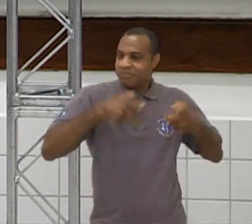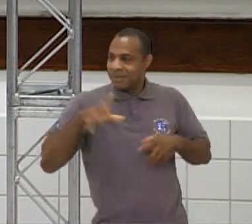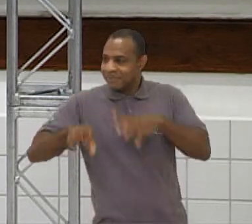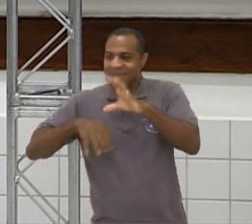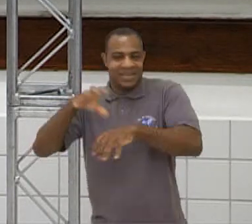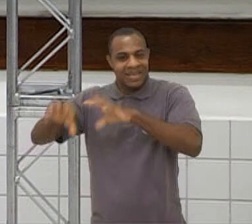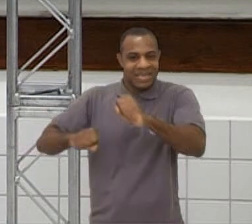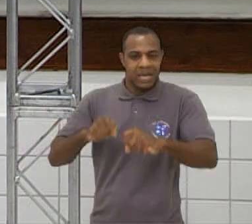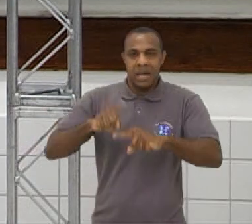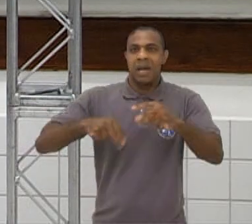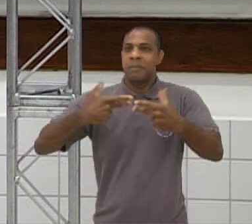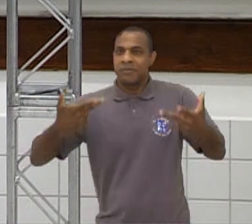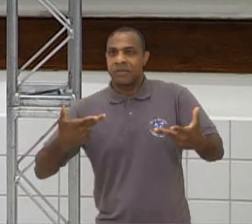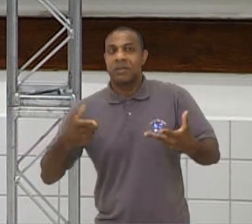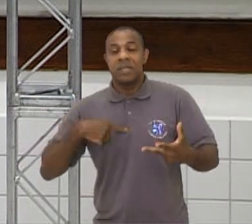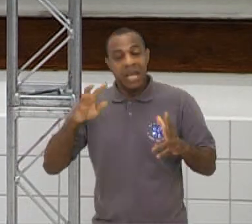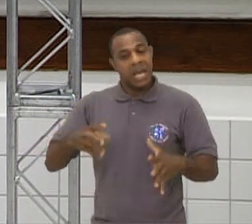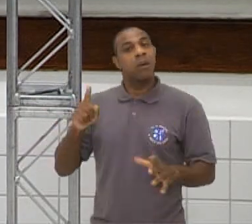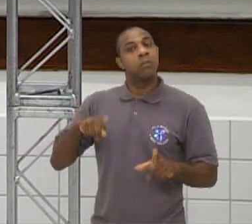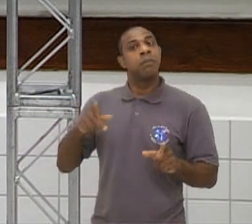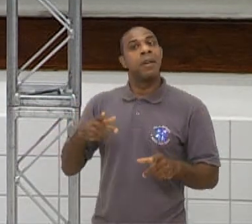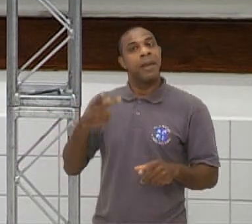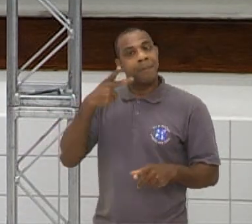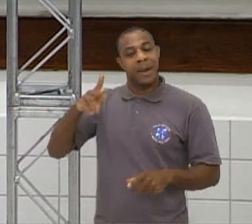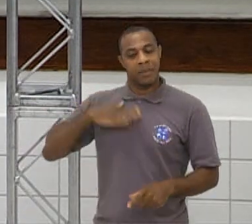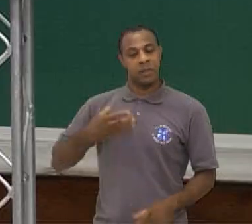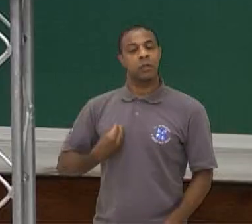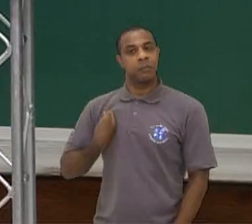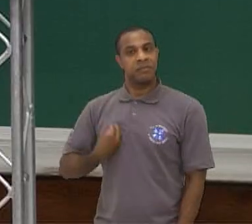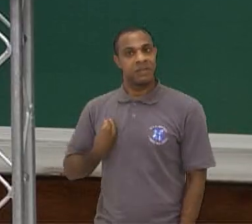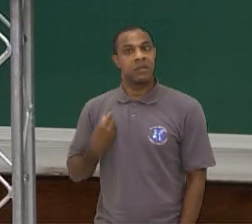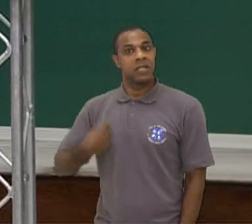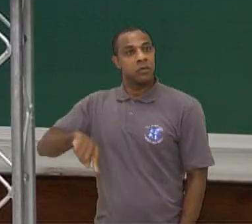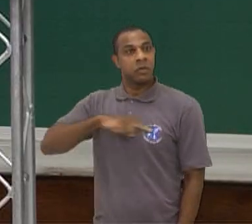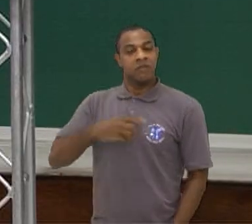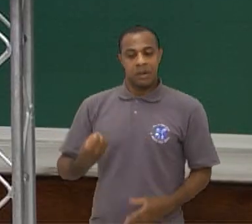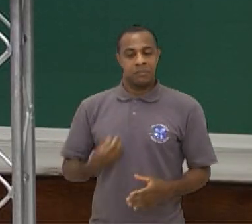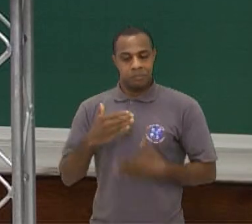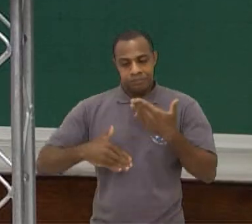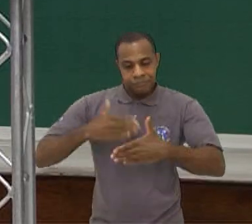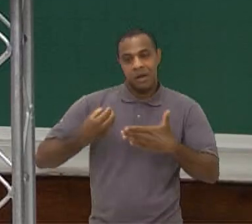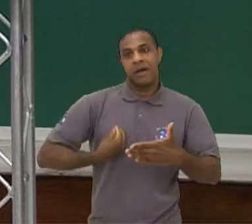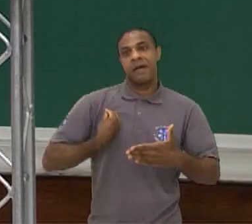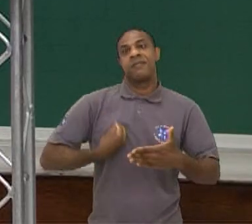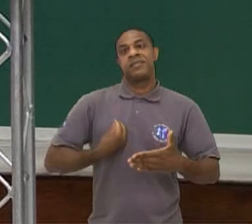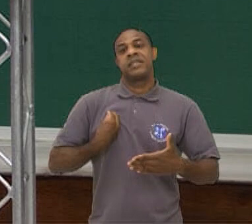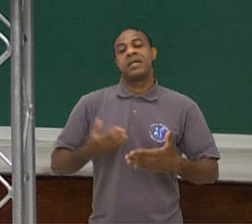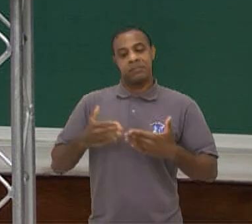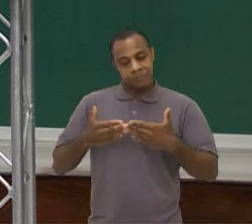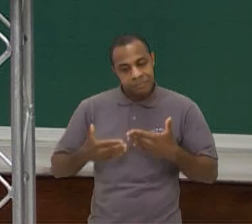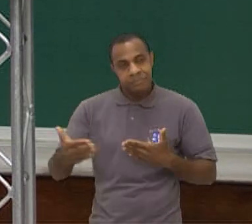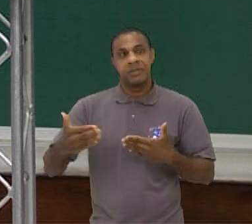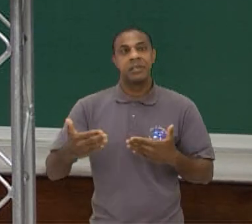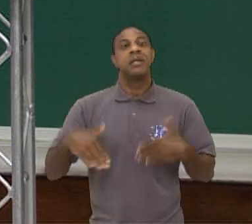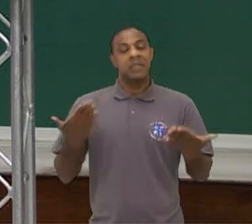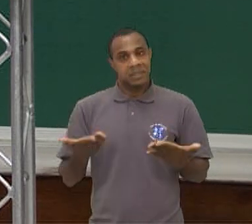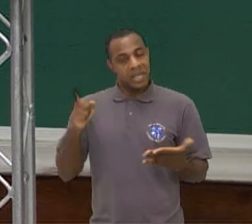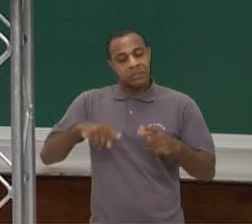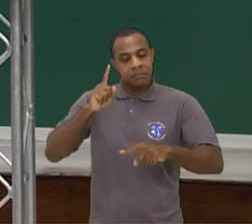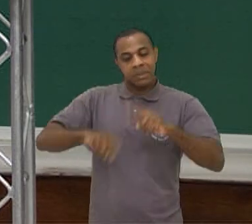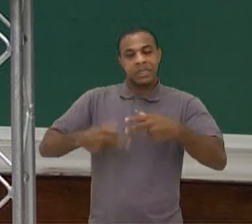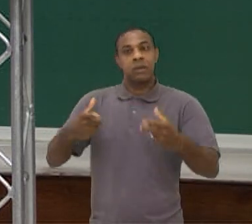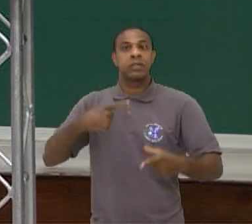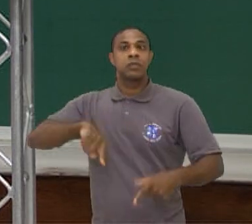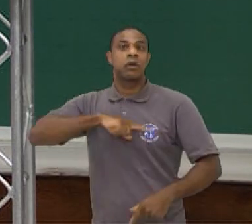objetos, eles constroem a nossa sobrevivência. E a gente vai construir a nossa vida a partir de quais condições materiais a